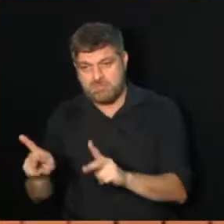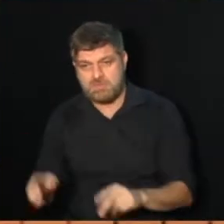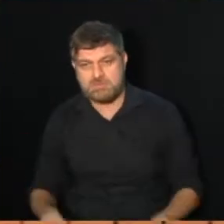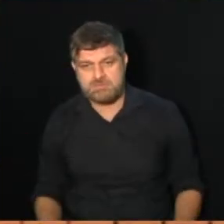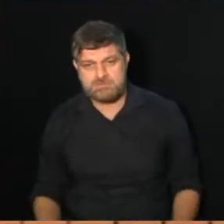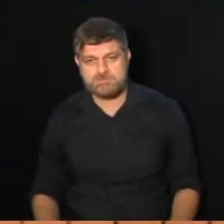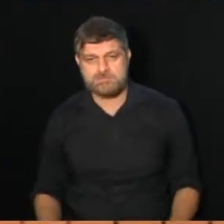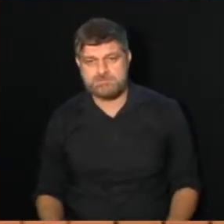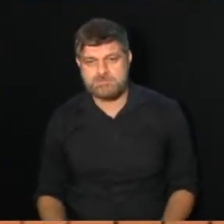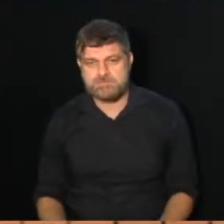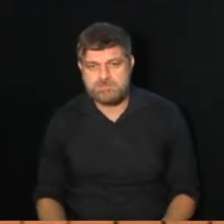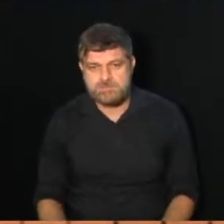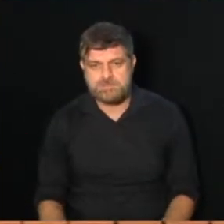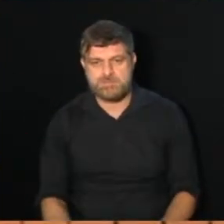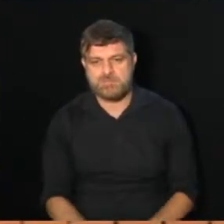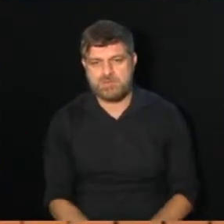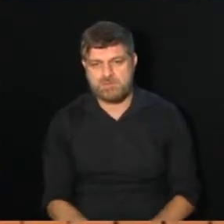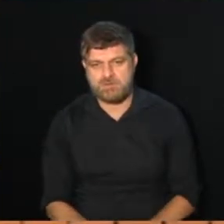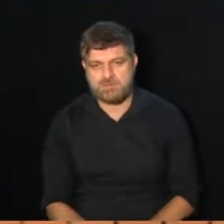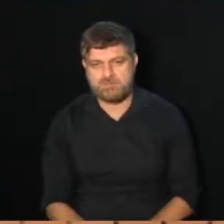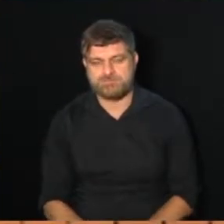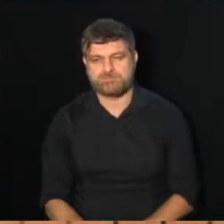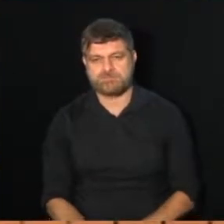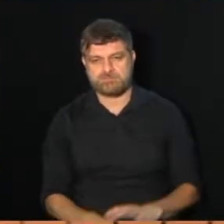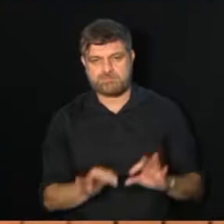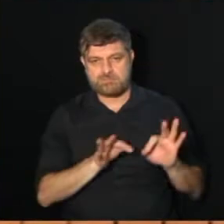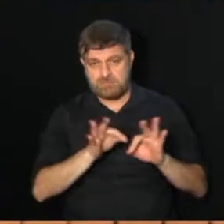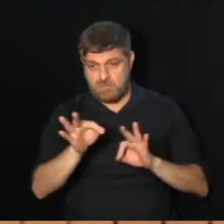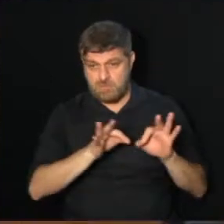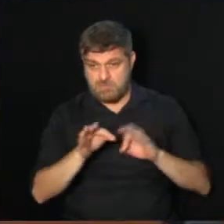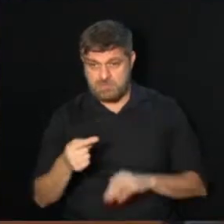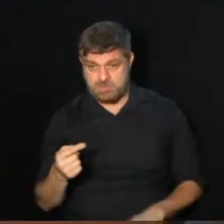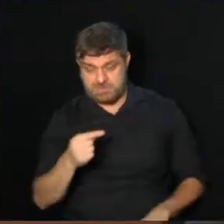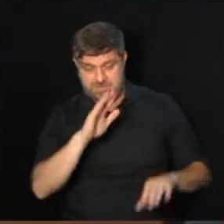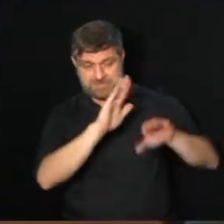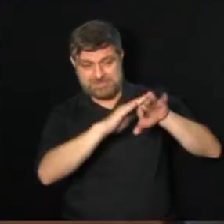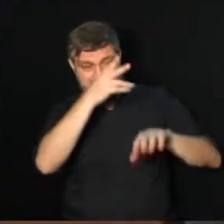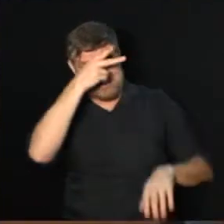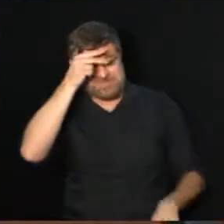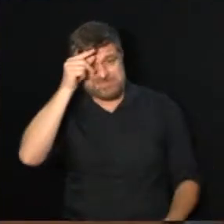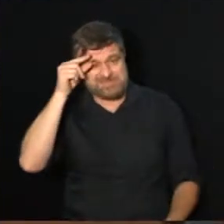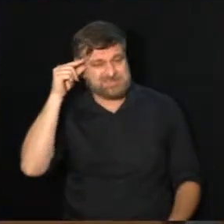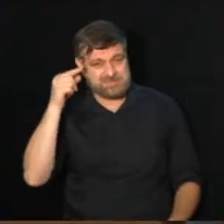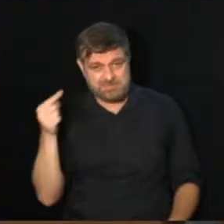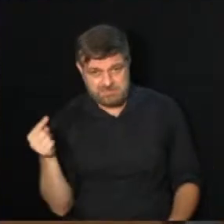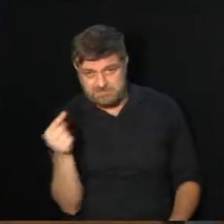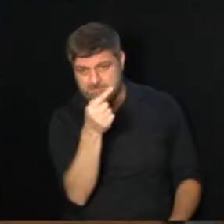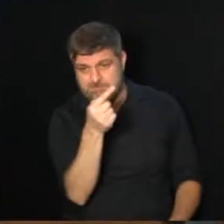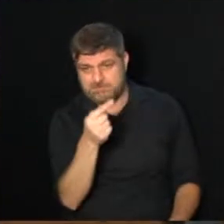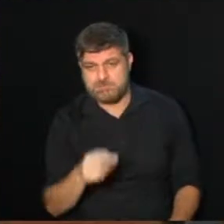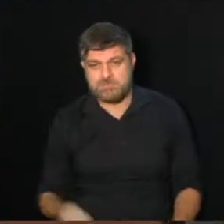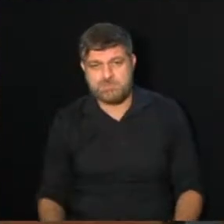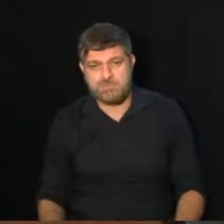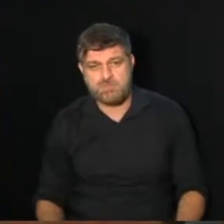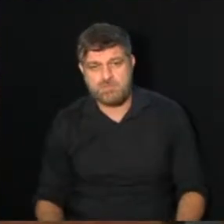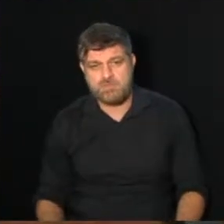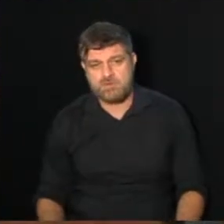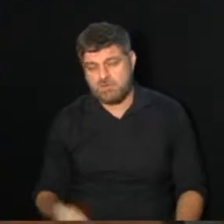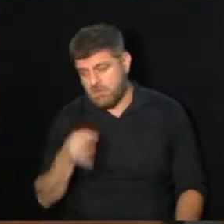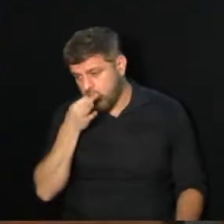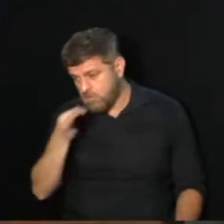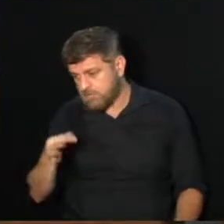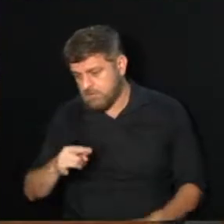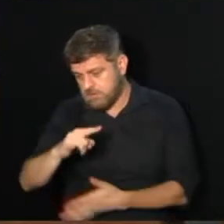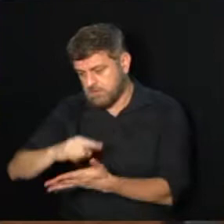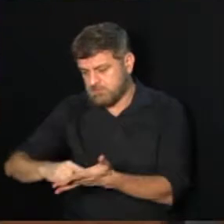posterior. Então, vereador, como esse projeto é de autoria do Executivo, a competência legislativa é do Executivo, então eu sugiro ao senhor que